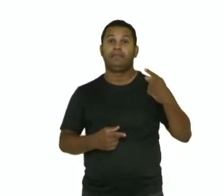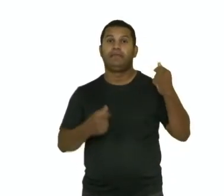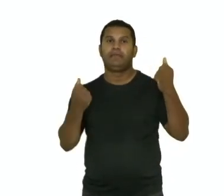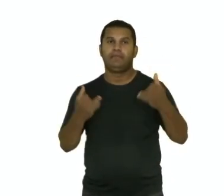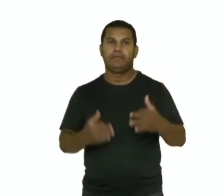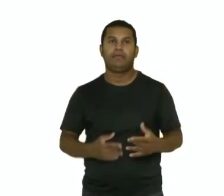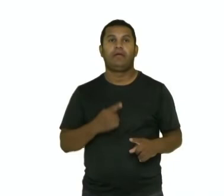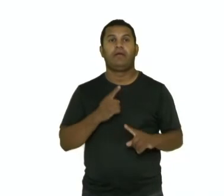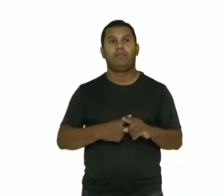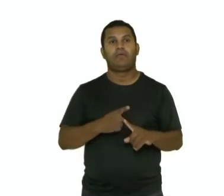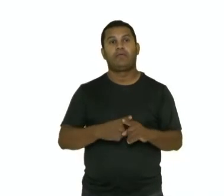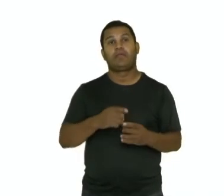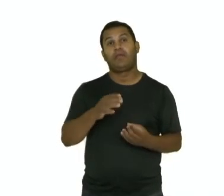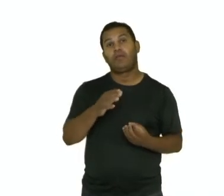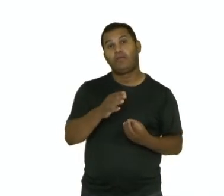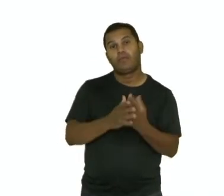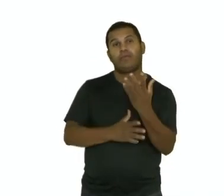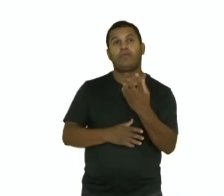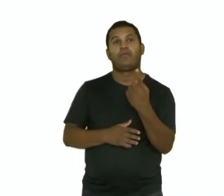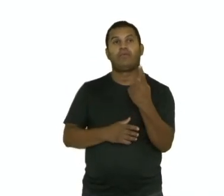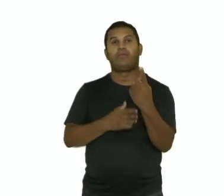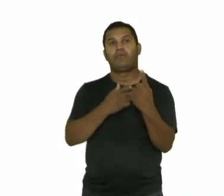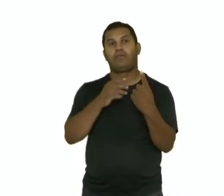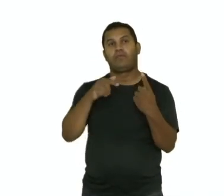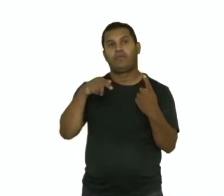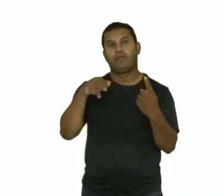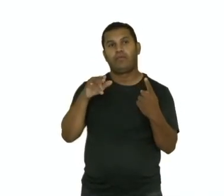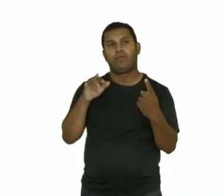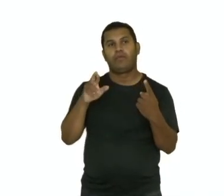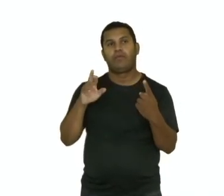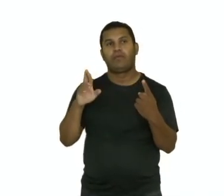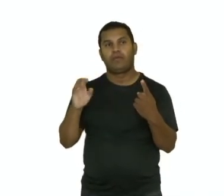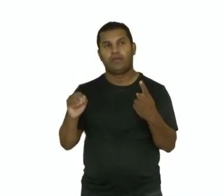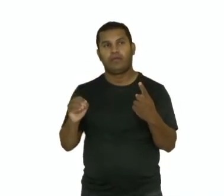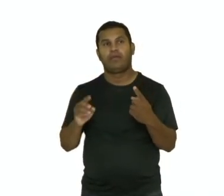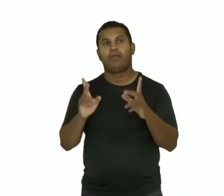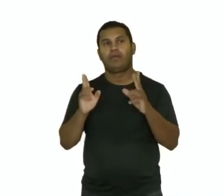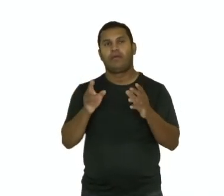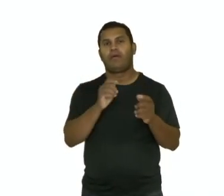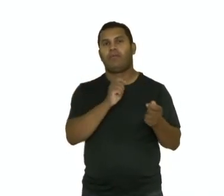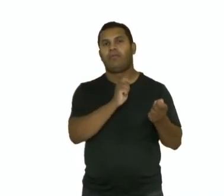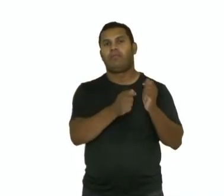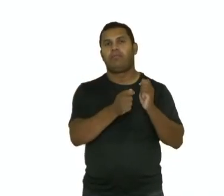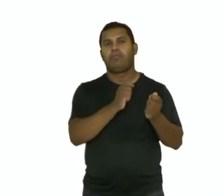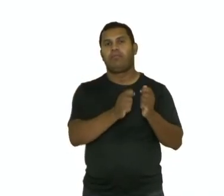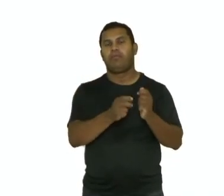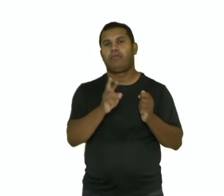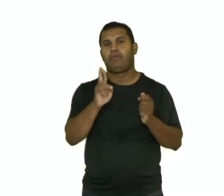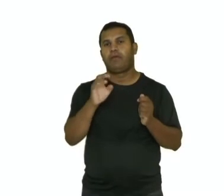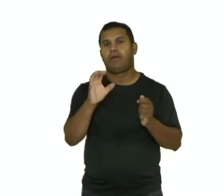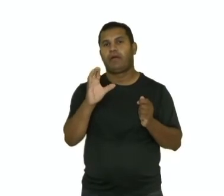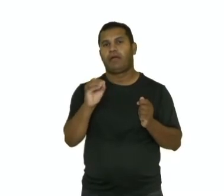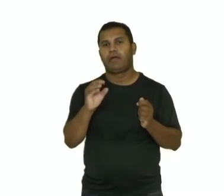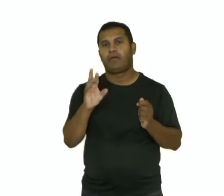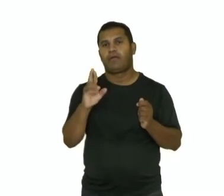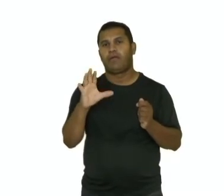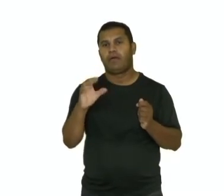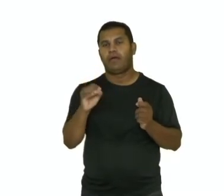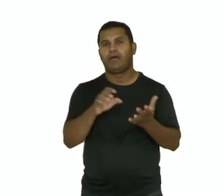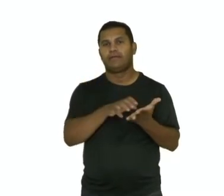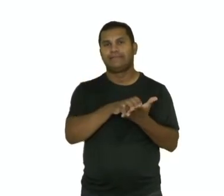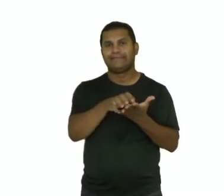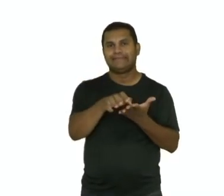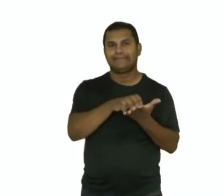conta do ritmo que o guiro, né, o reco-reco, emite nesse ritmo. Já a segunda explicação, ela diz que é por conta